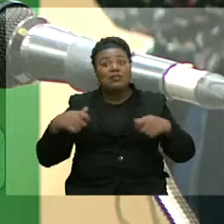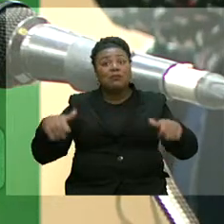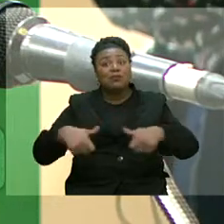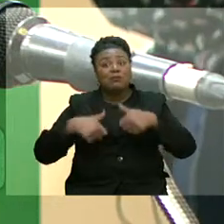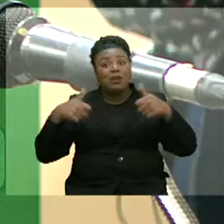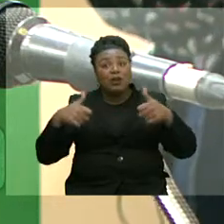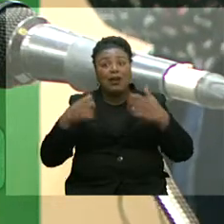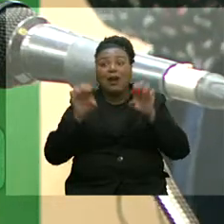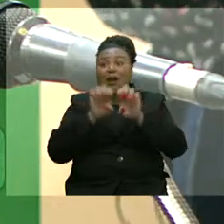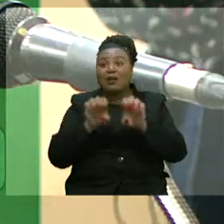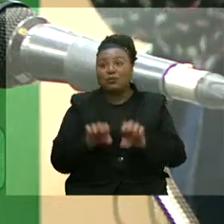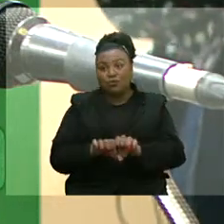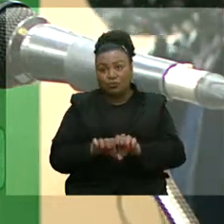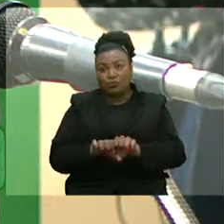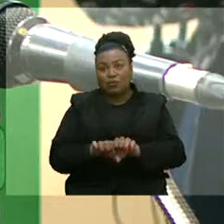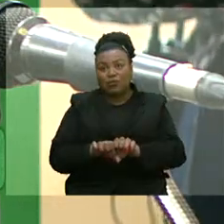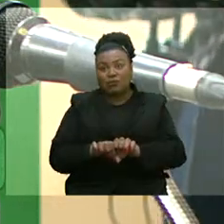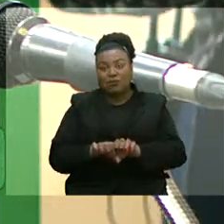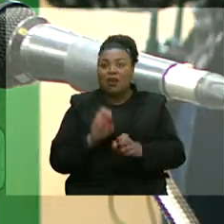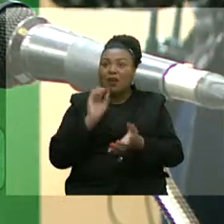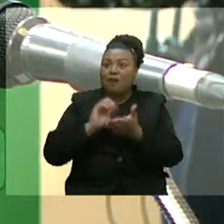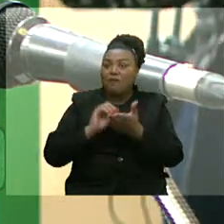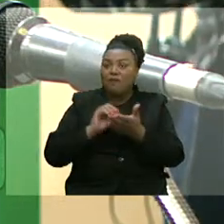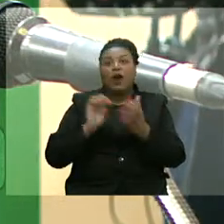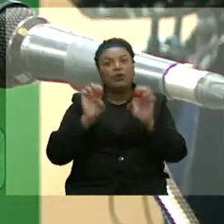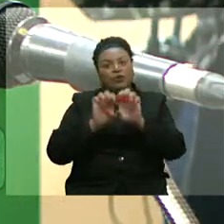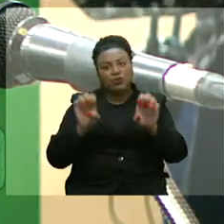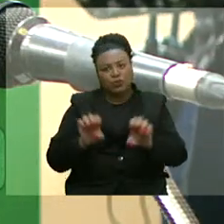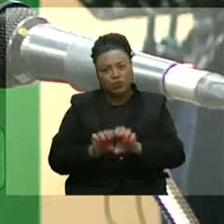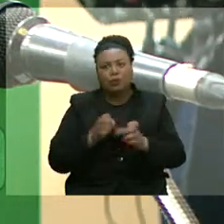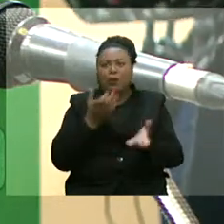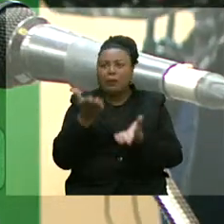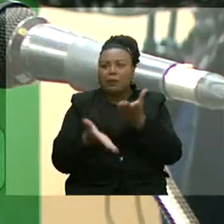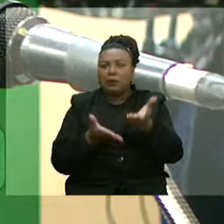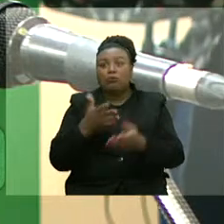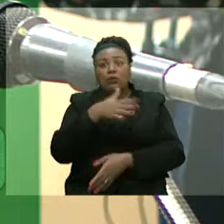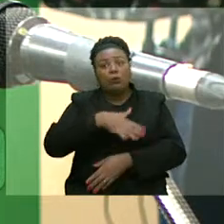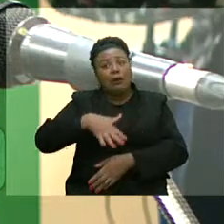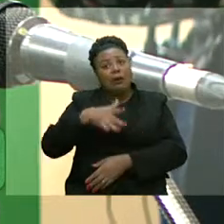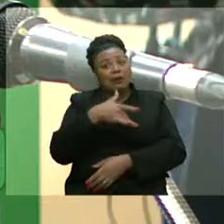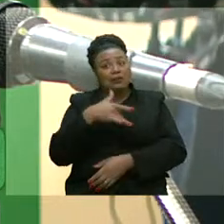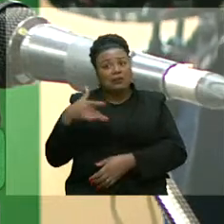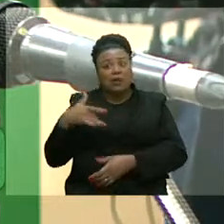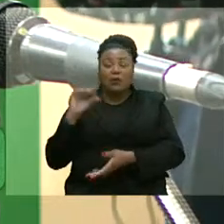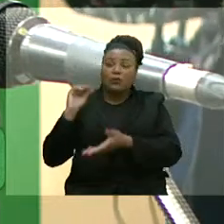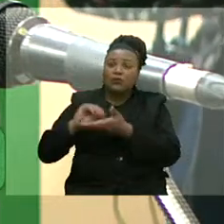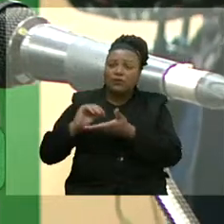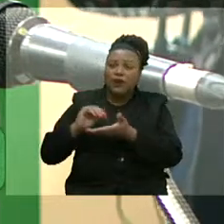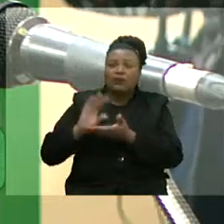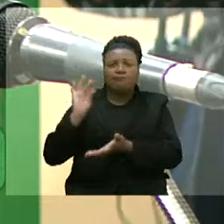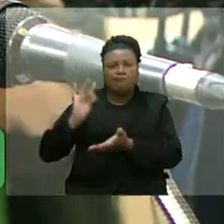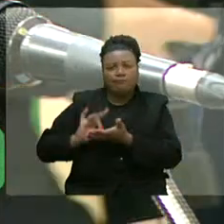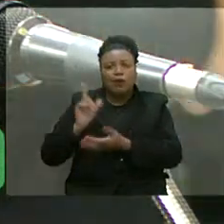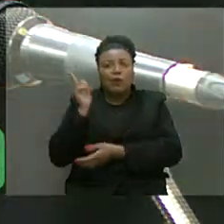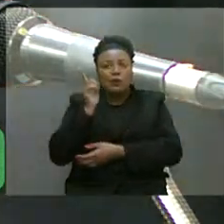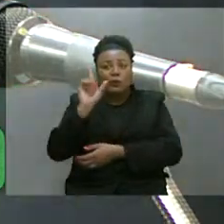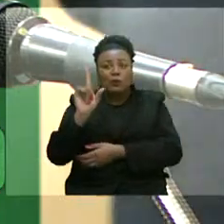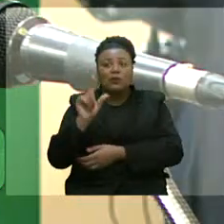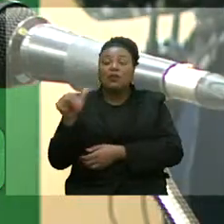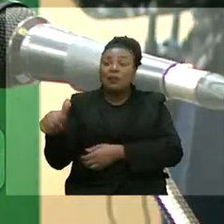otimizar a nossa estrutura. Falta estrutura para atendimento na área de saúde. Falta realmente nós